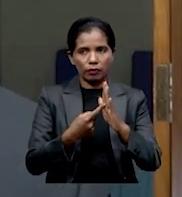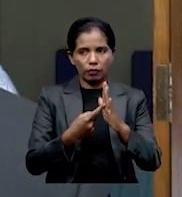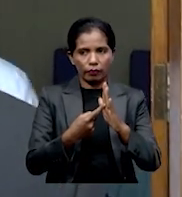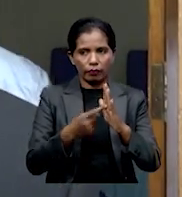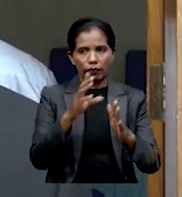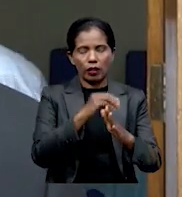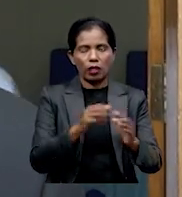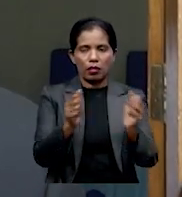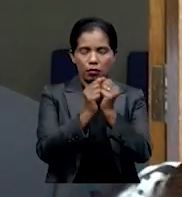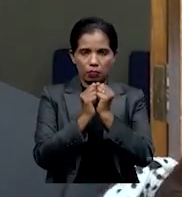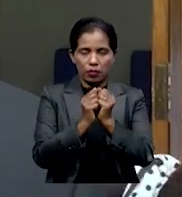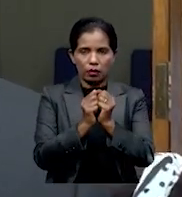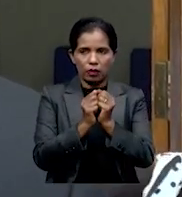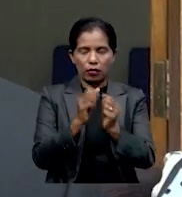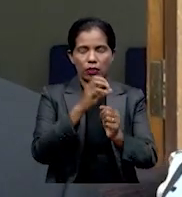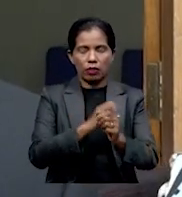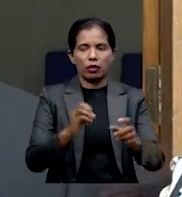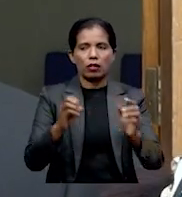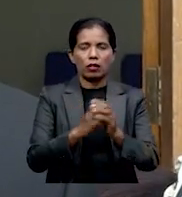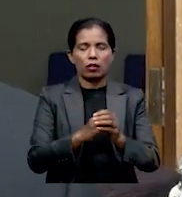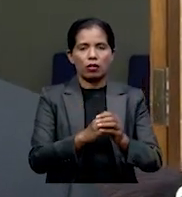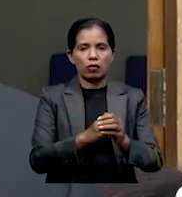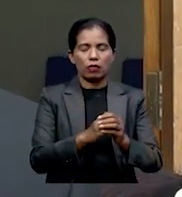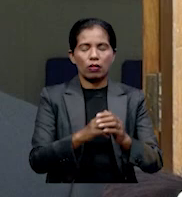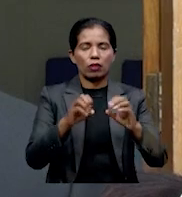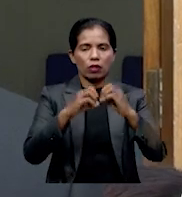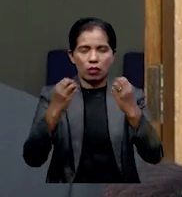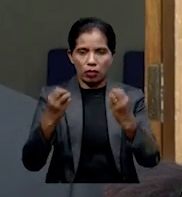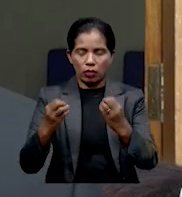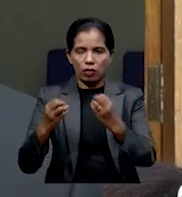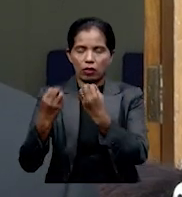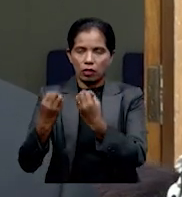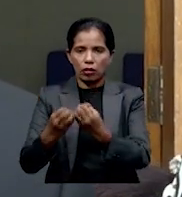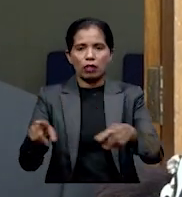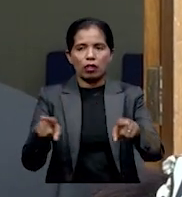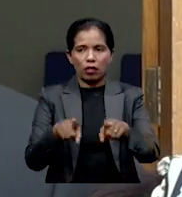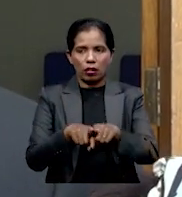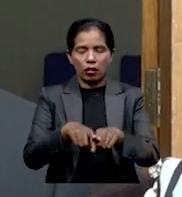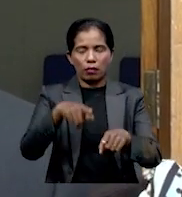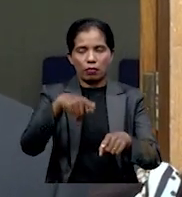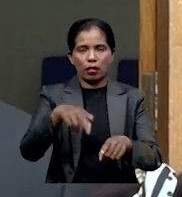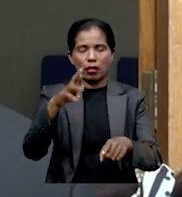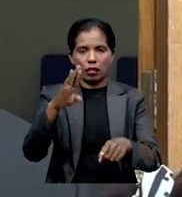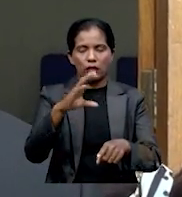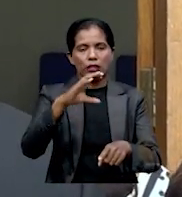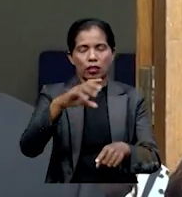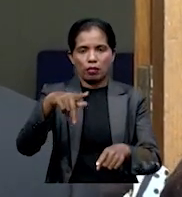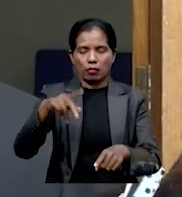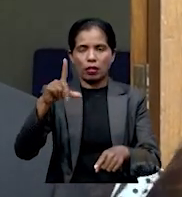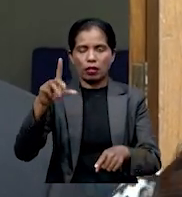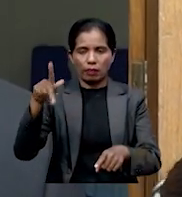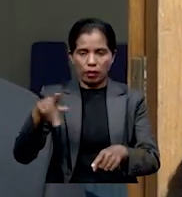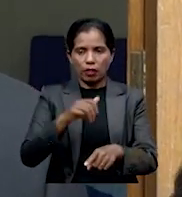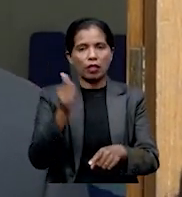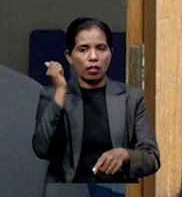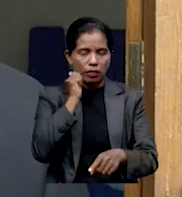Tabic An há órgão ou plataforma regional será nessa PER e a CPLP nem e Ásia